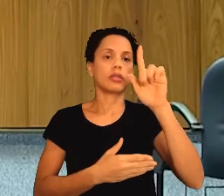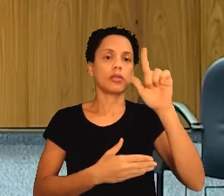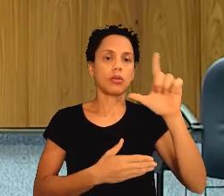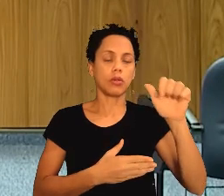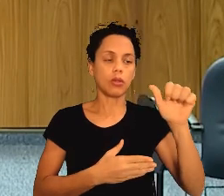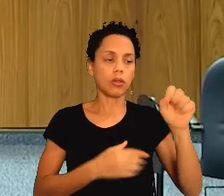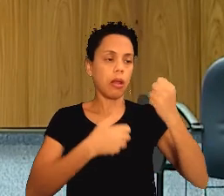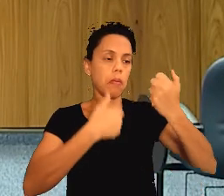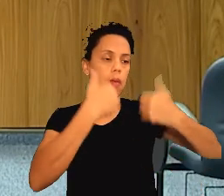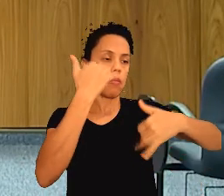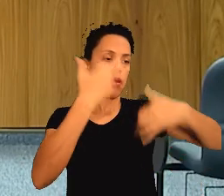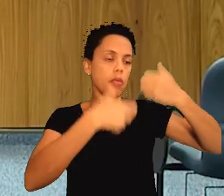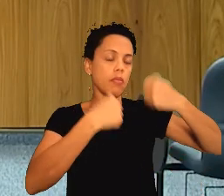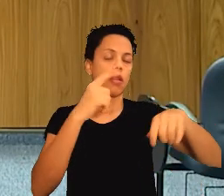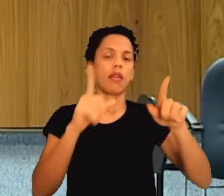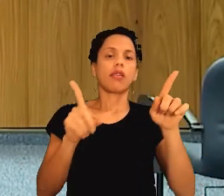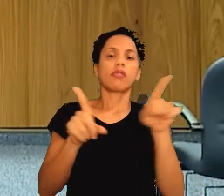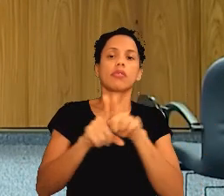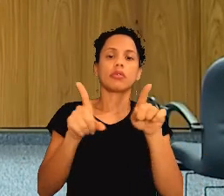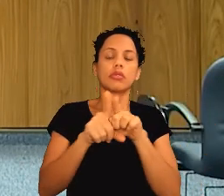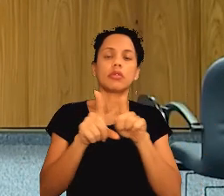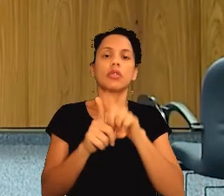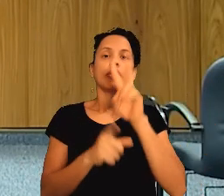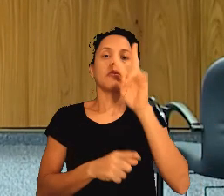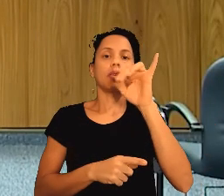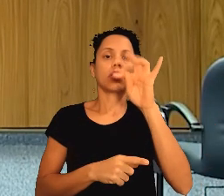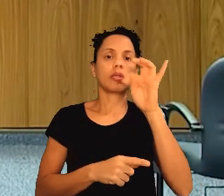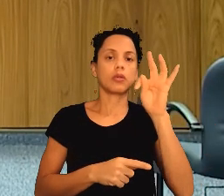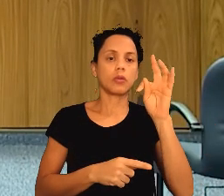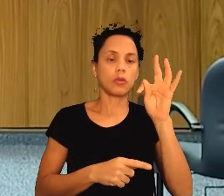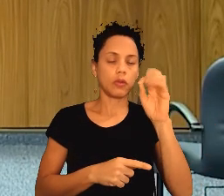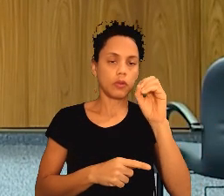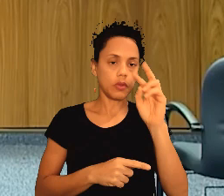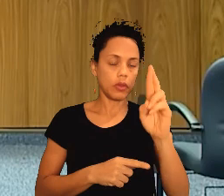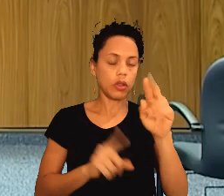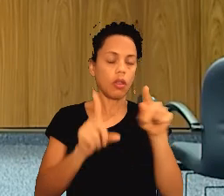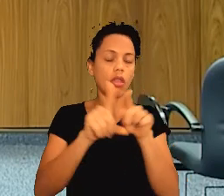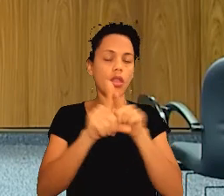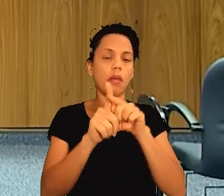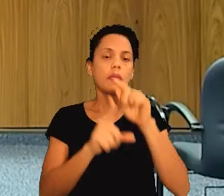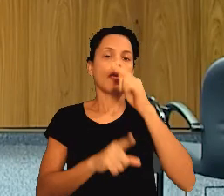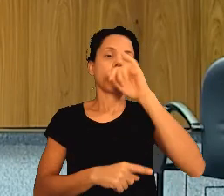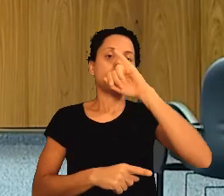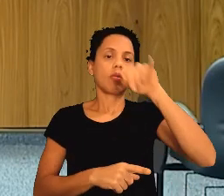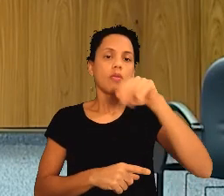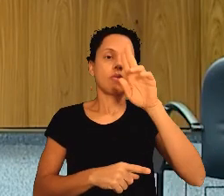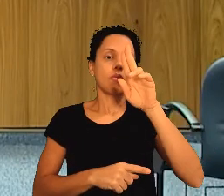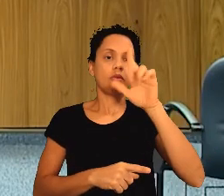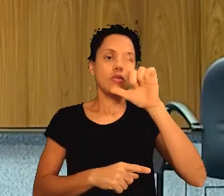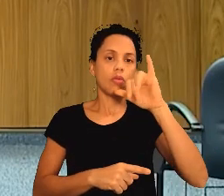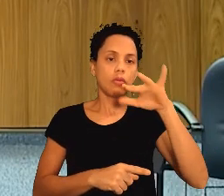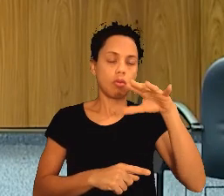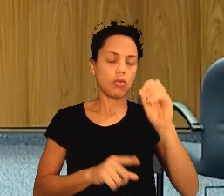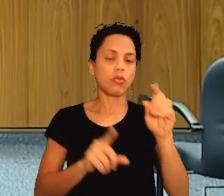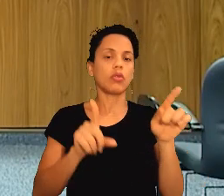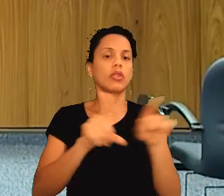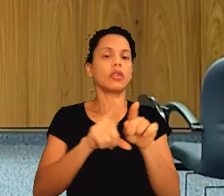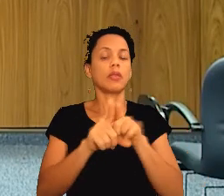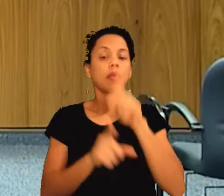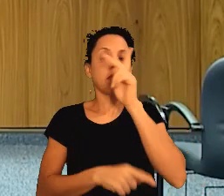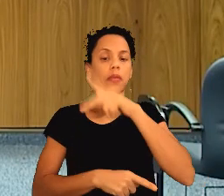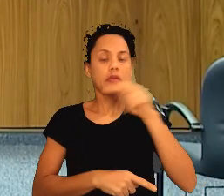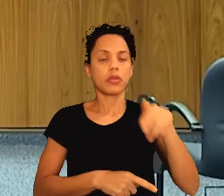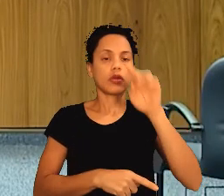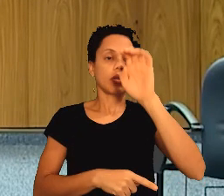Vitor, a companhia do Dr. Júlio, que já se repete em alguns espaços, e a professora Manuela Carneiro